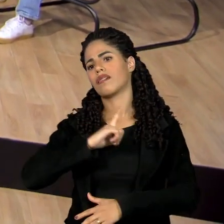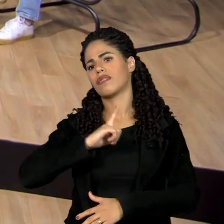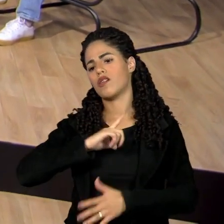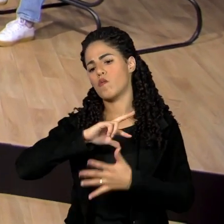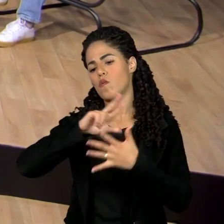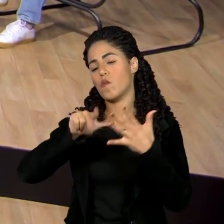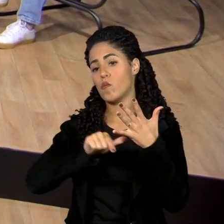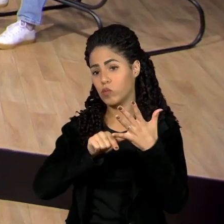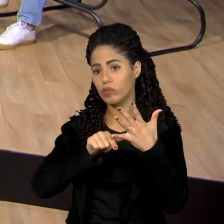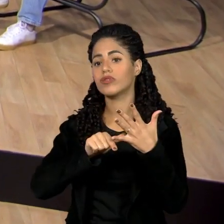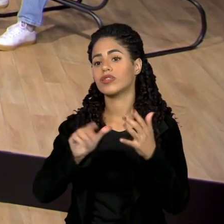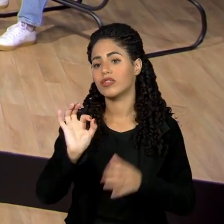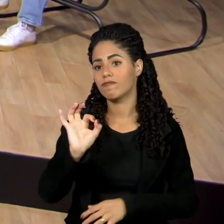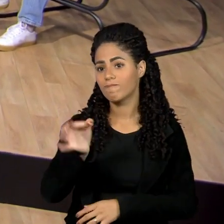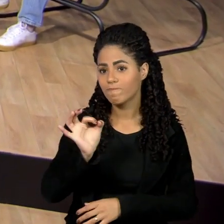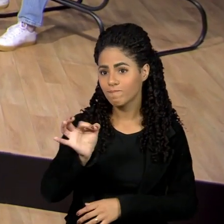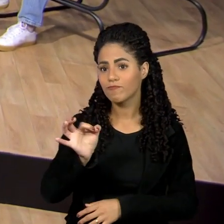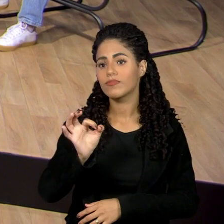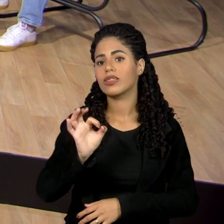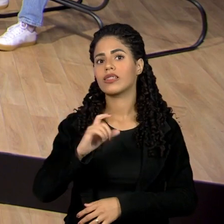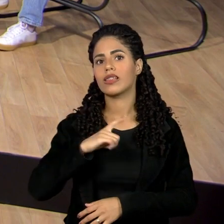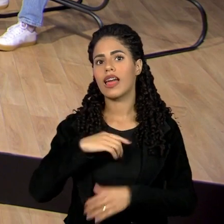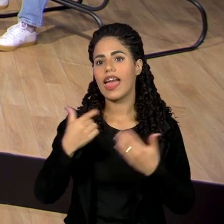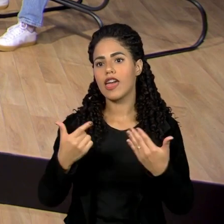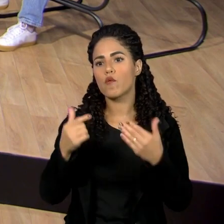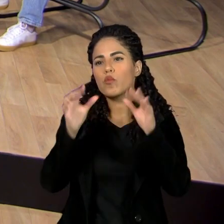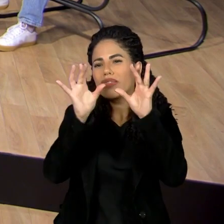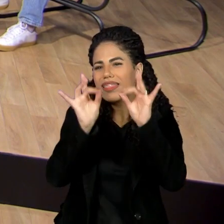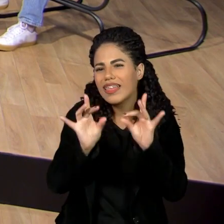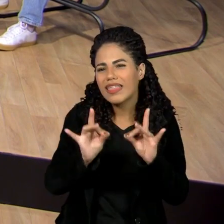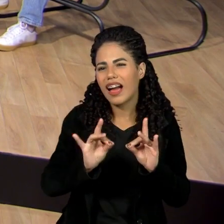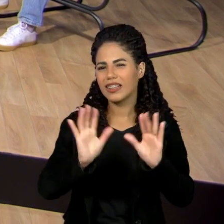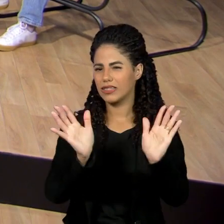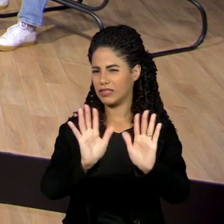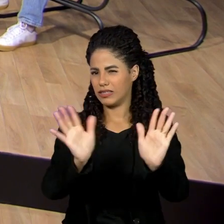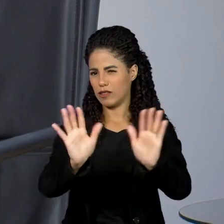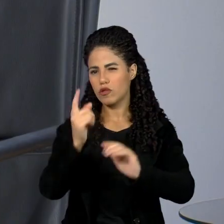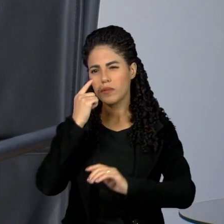questões que não vou entrar aqui, mas ele foi